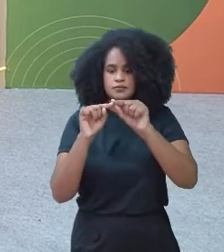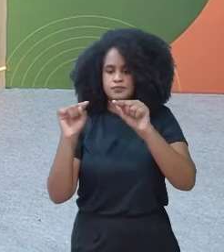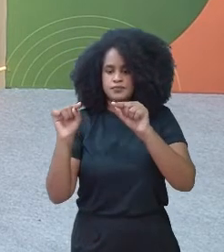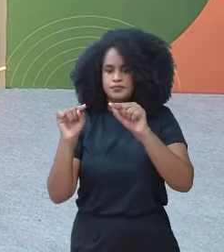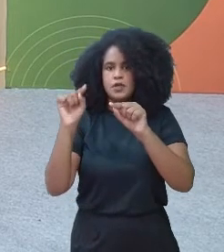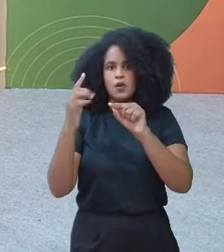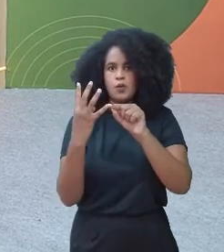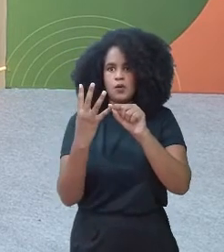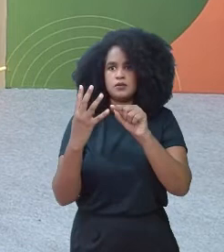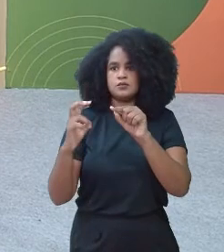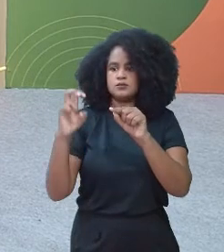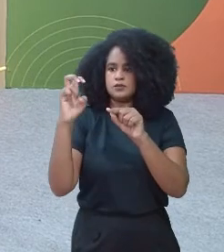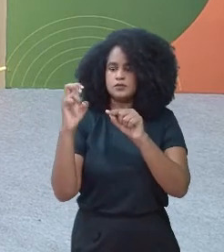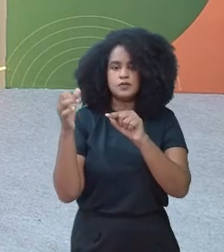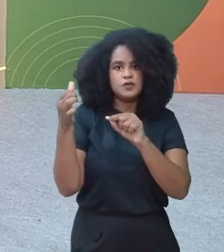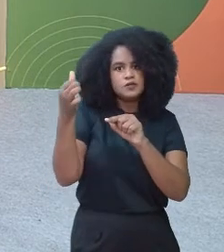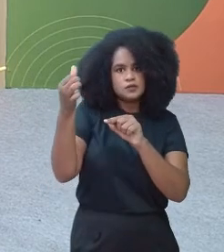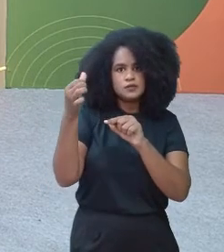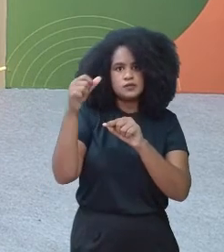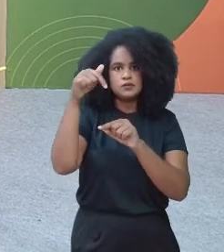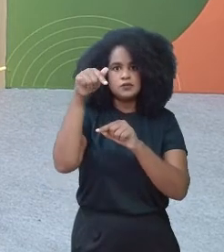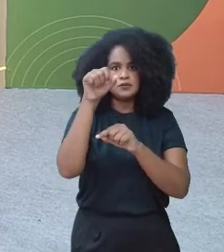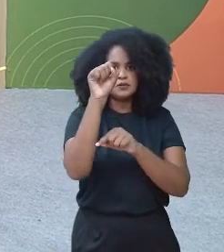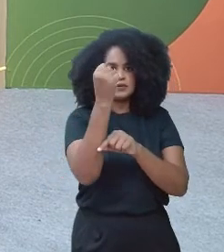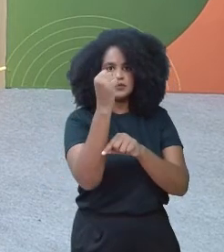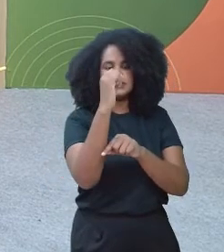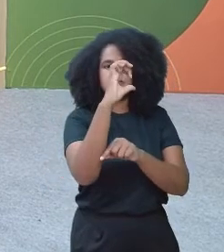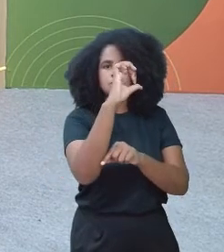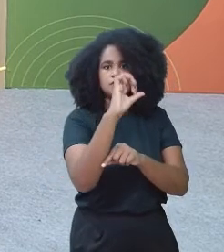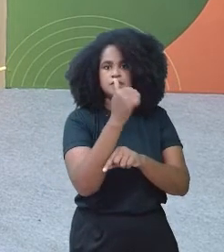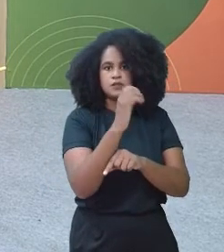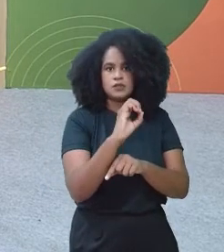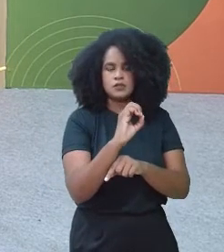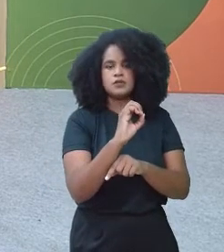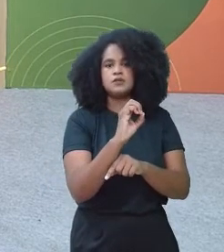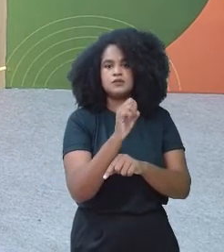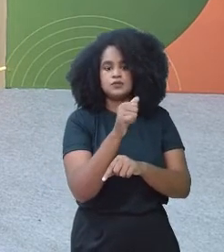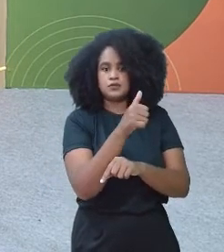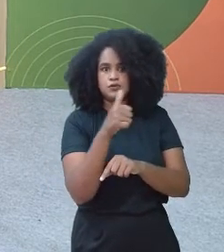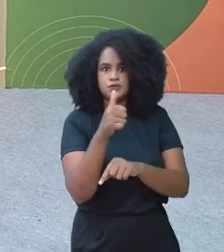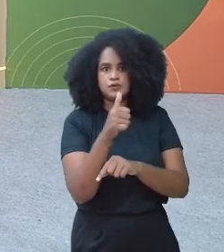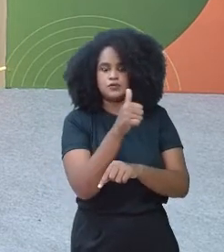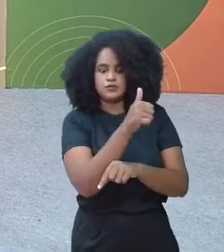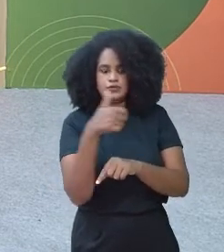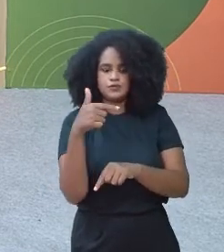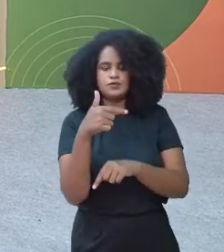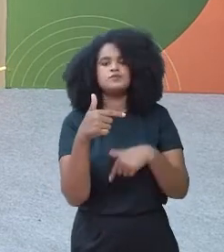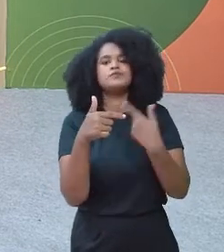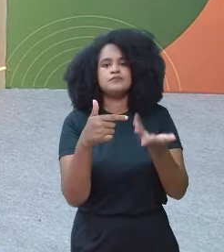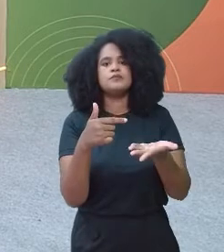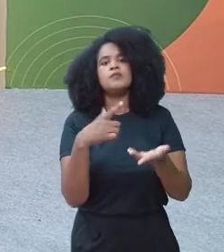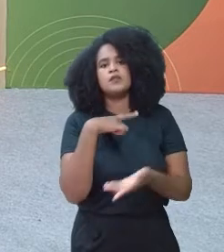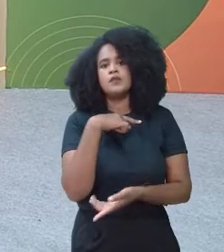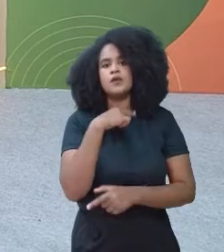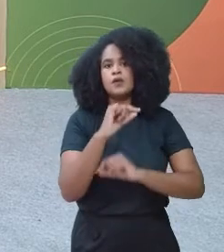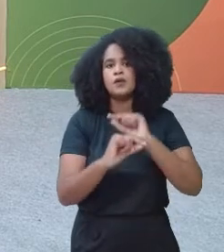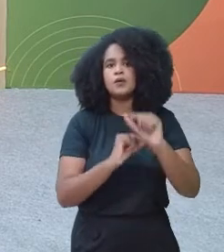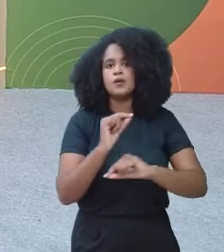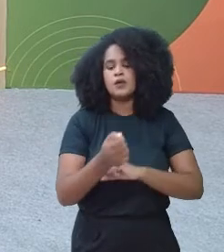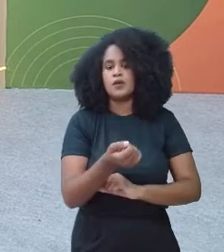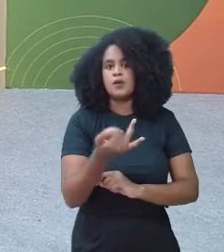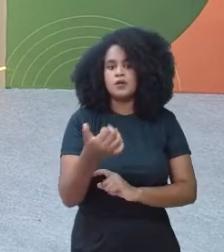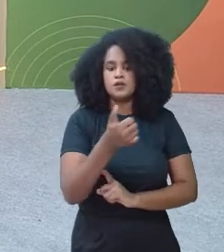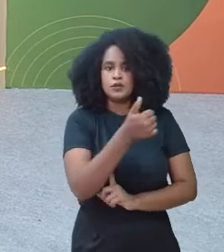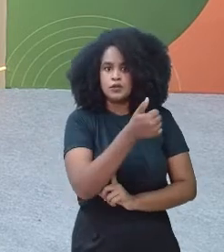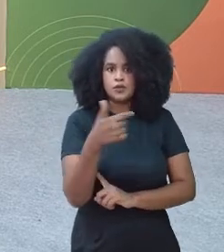4, 5, 6, 7, 8, 9, 10, 11, 12. Então, eu tenho 12 centímetros aí